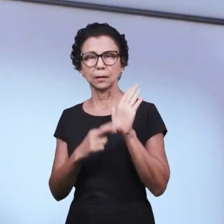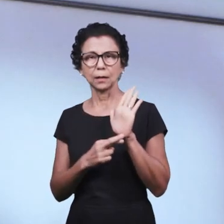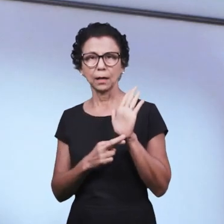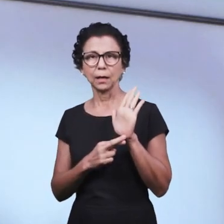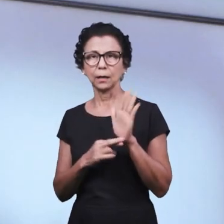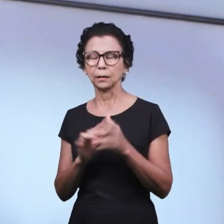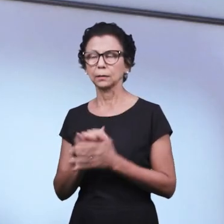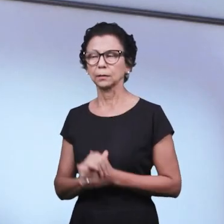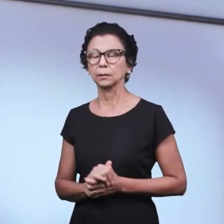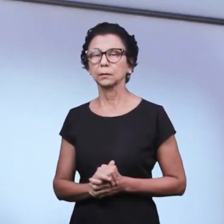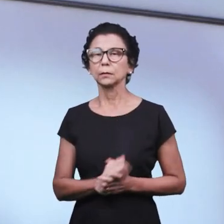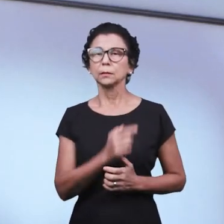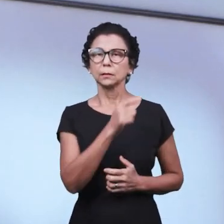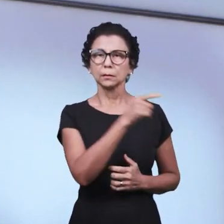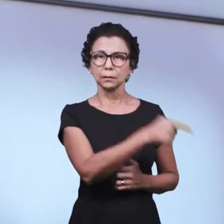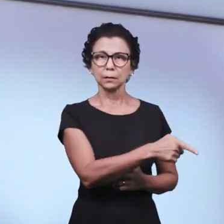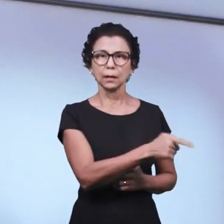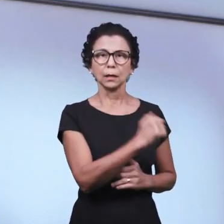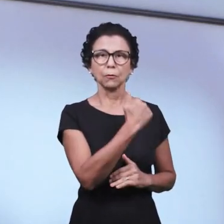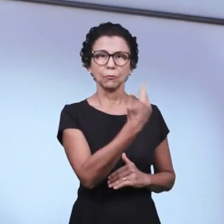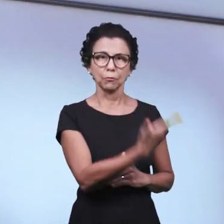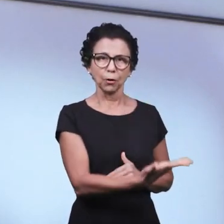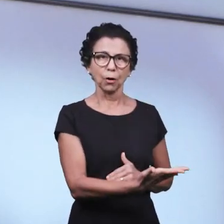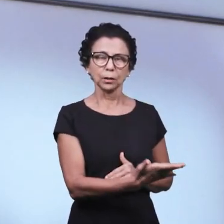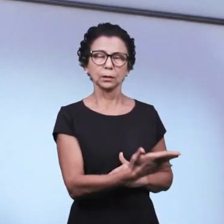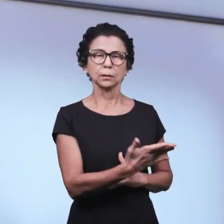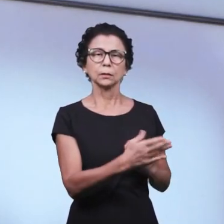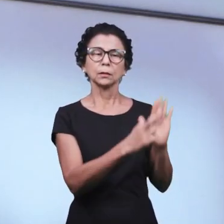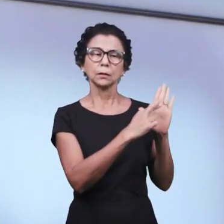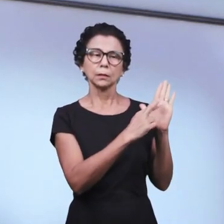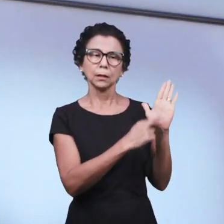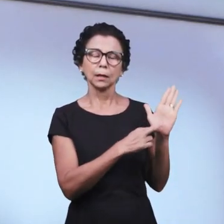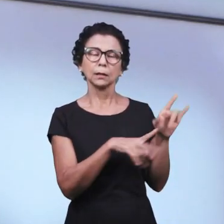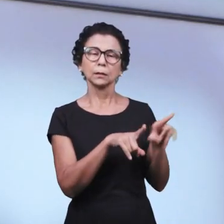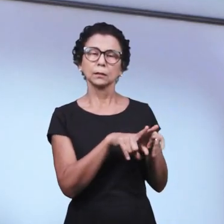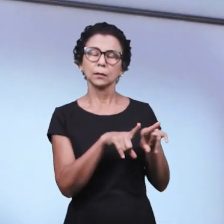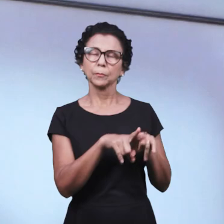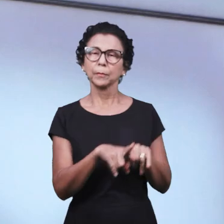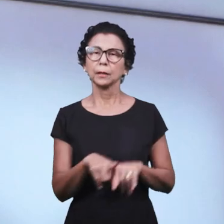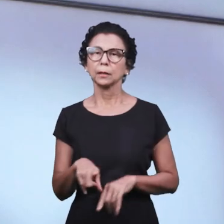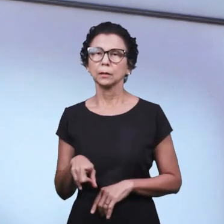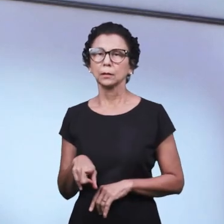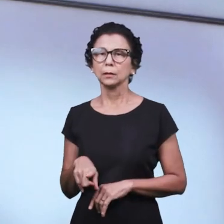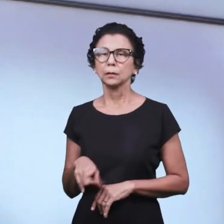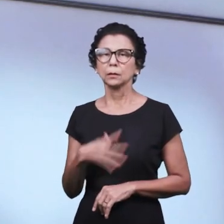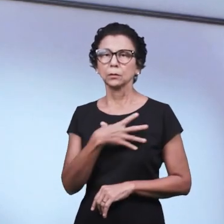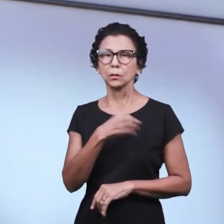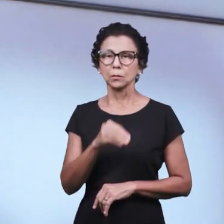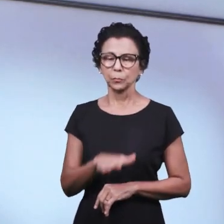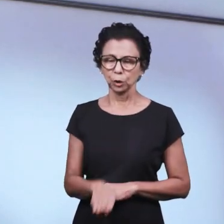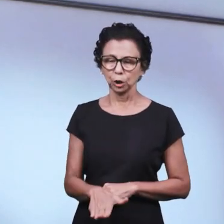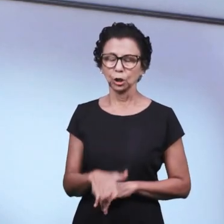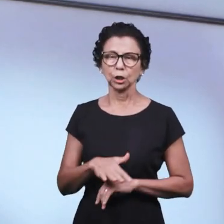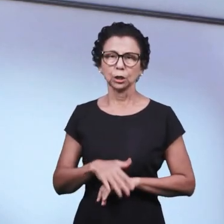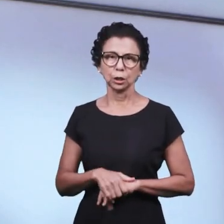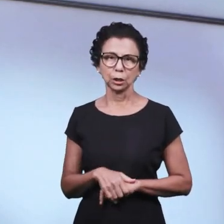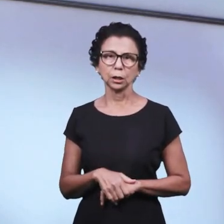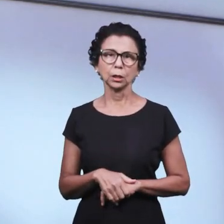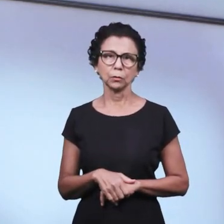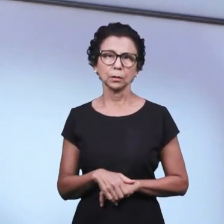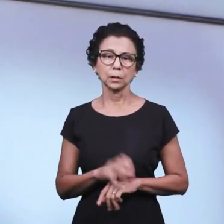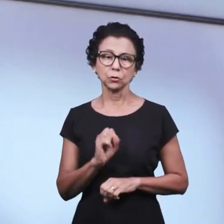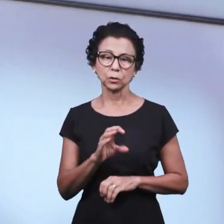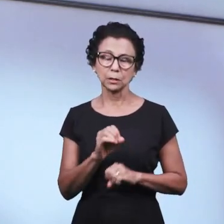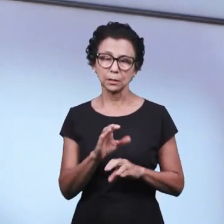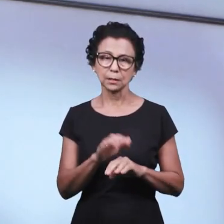de quem irá nos receber também. E a gente já prepara desde a infância os filhos para eles não serem a criança chata na casa da tia, não é